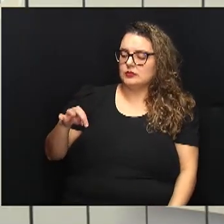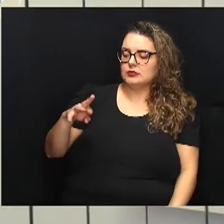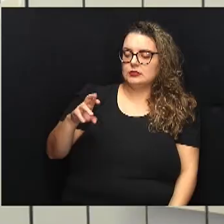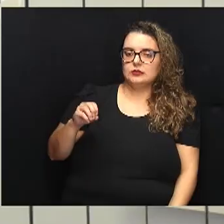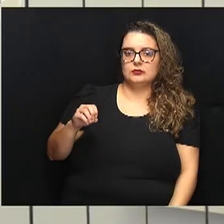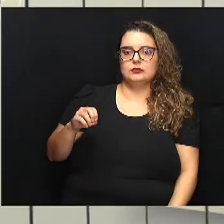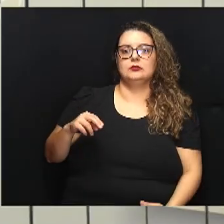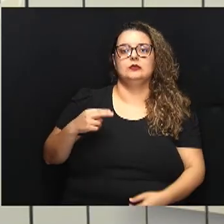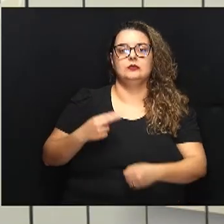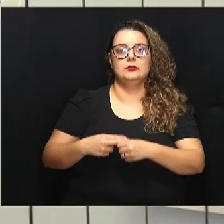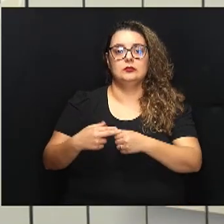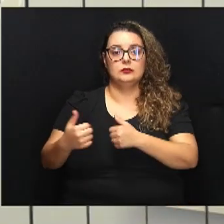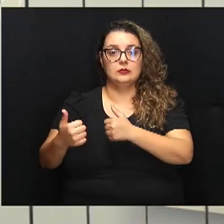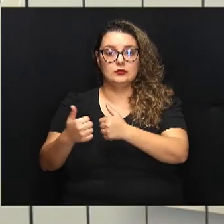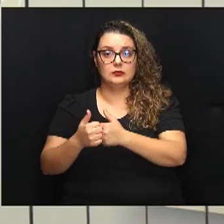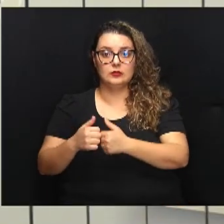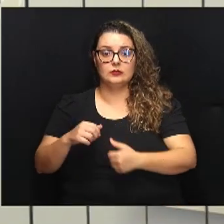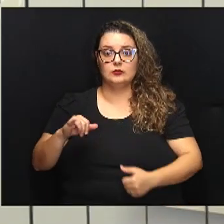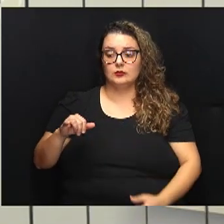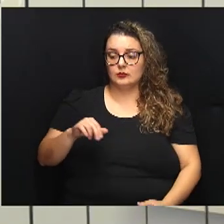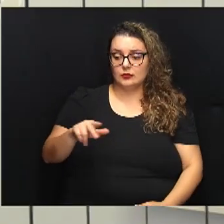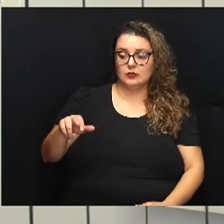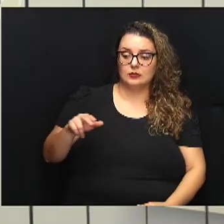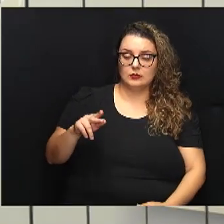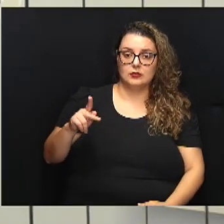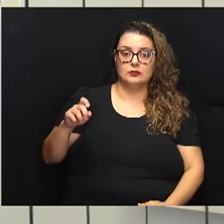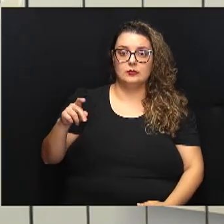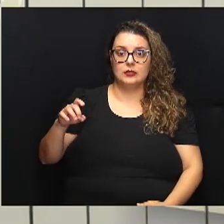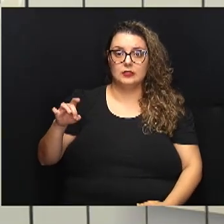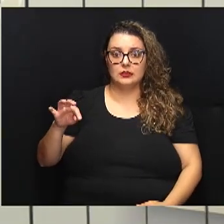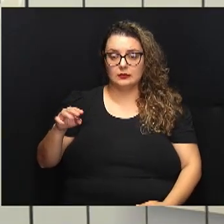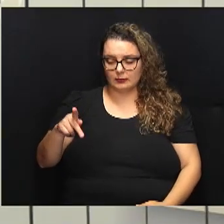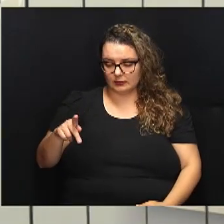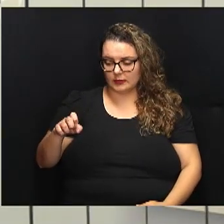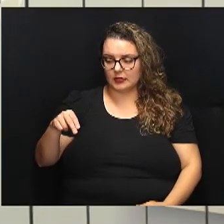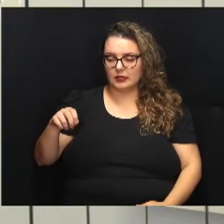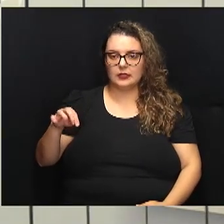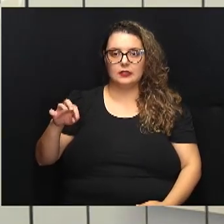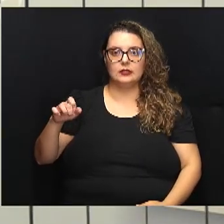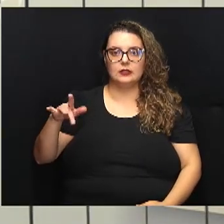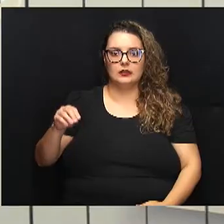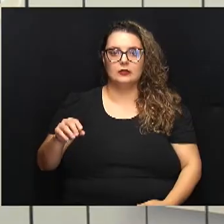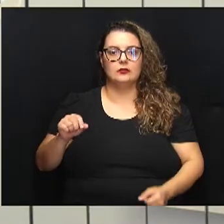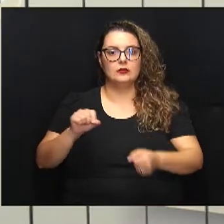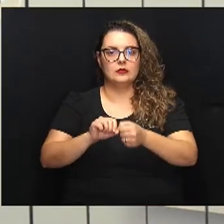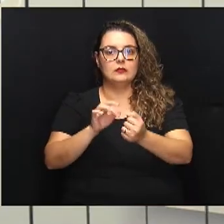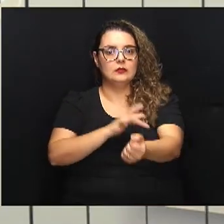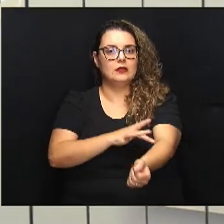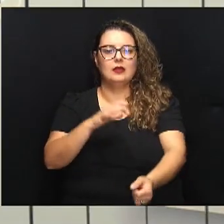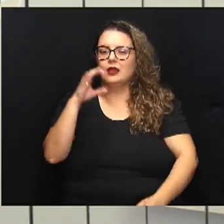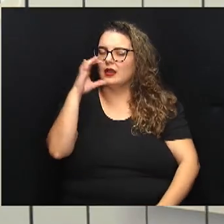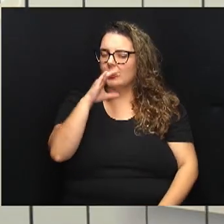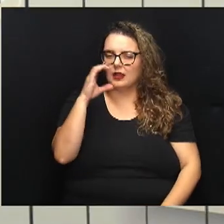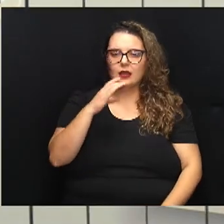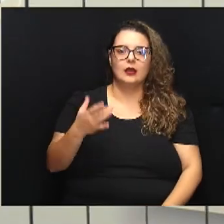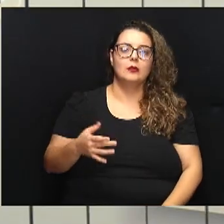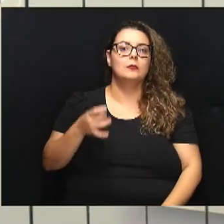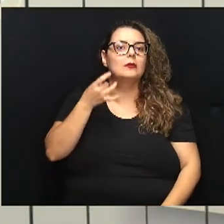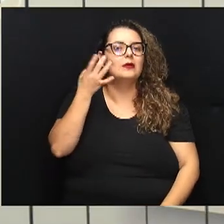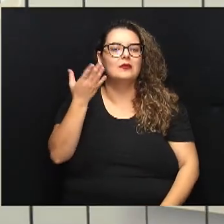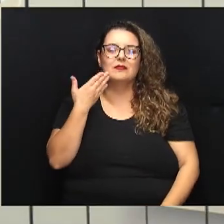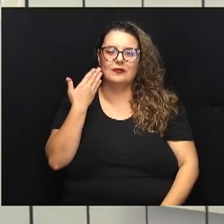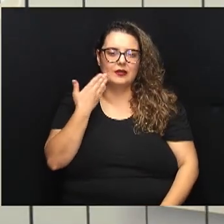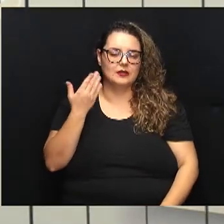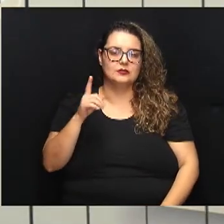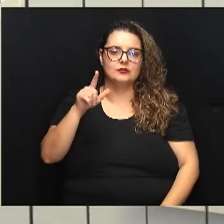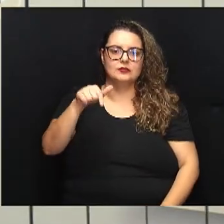ao lado também do Irmãos Penteado, ali na Júlio de Mesquita. Eu faço a doação de sangue lá, sempre muito rápido, muito fácil, tranquilo.